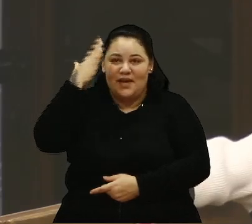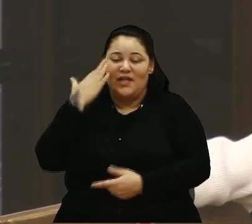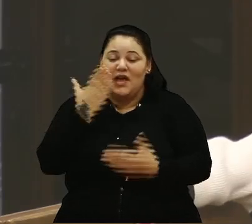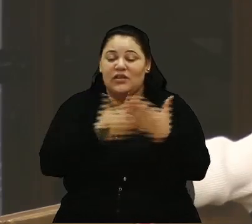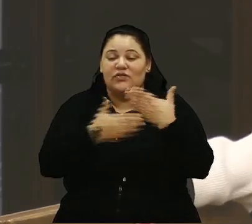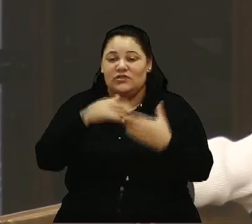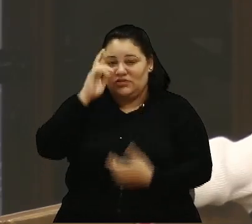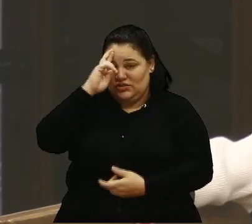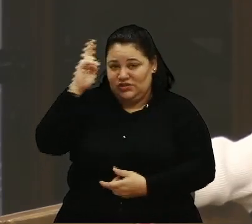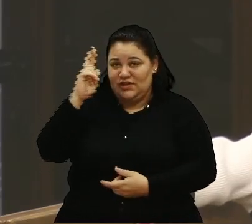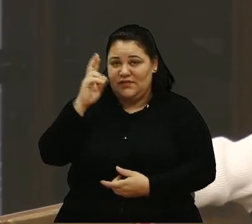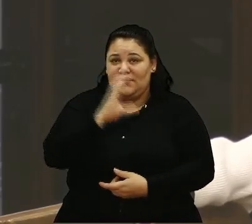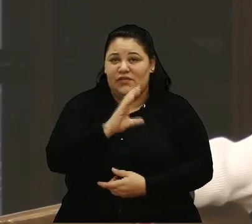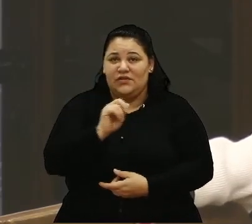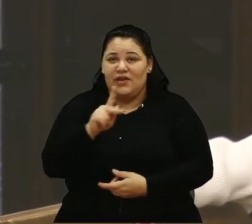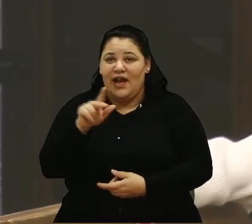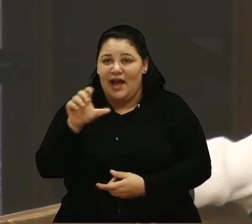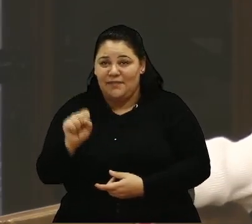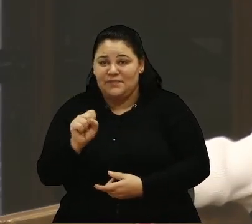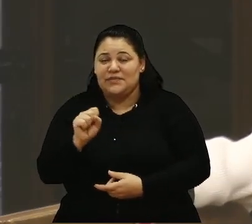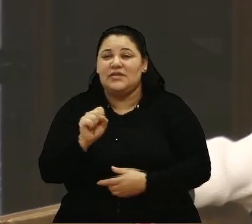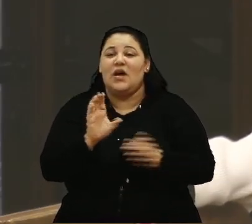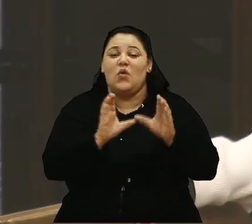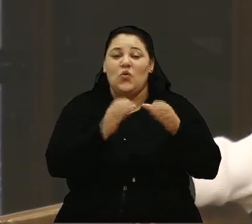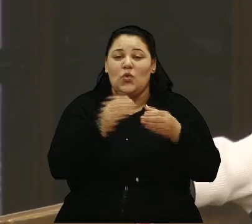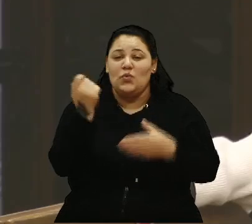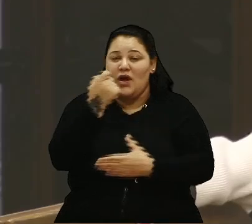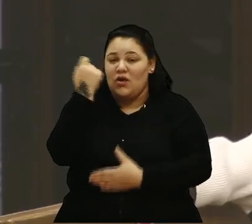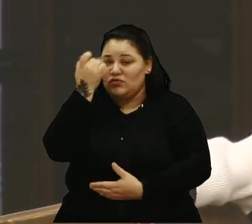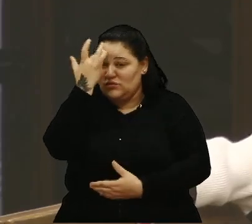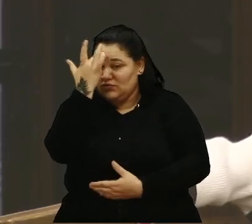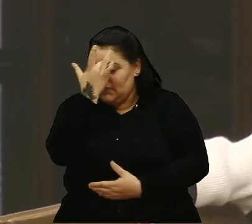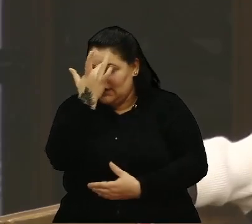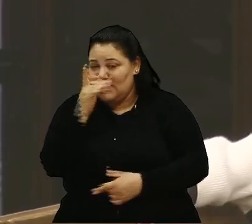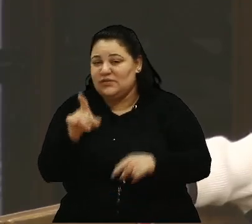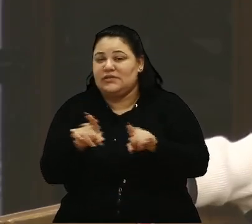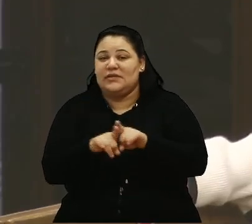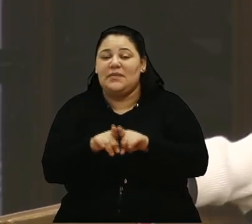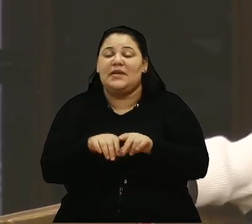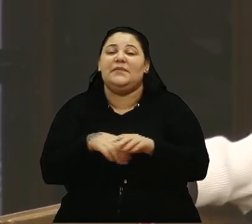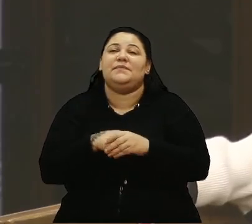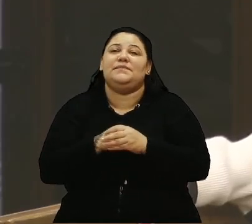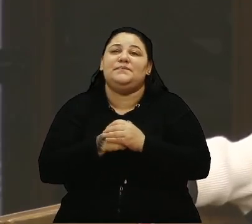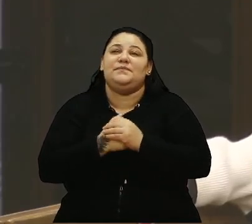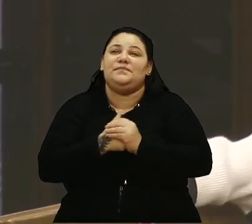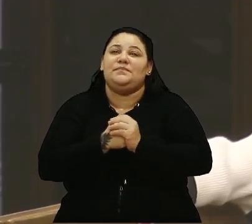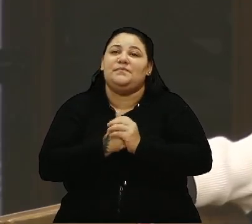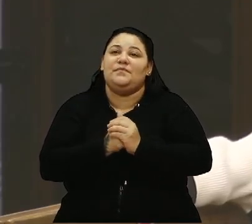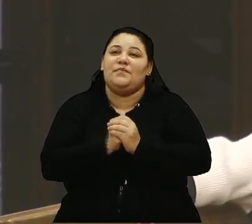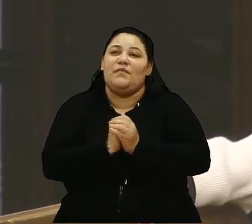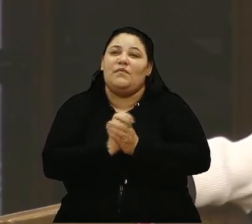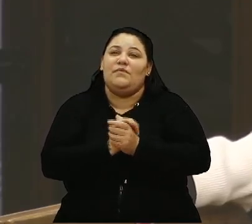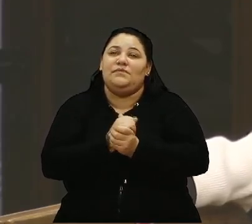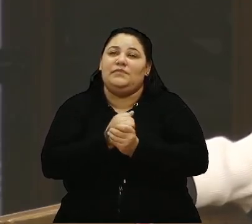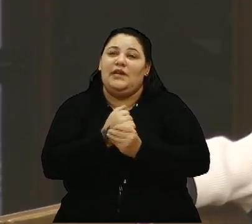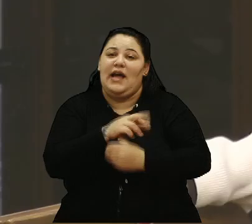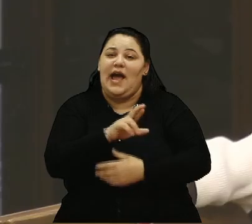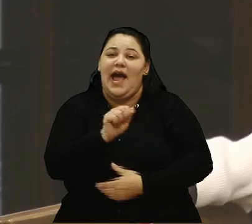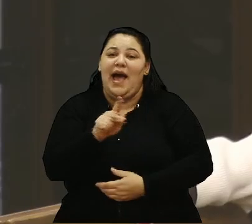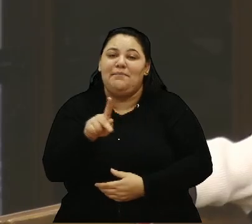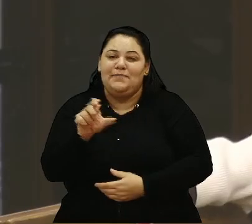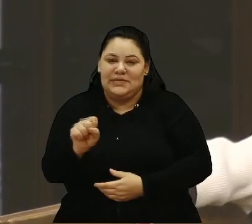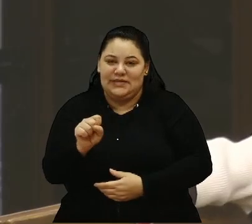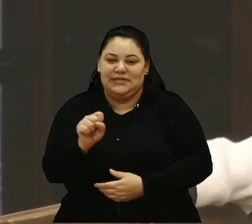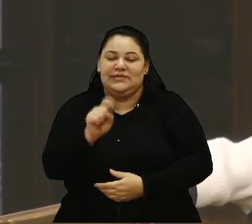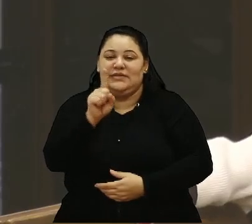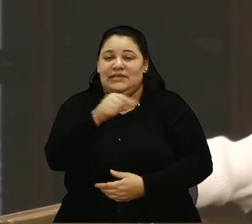CAPs, ao Fórum Gaúcho de Saúde Mental. Também agradecer a RAPS. Esse é